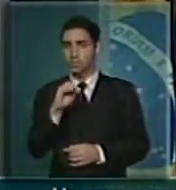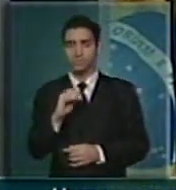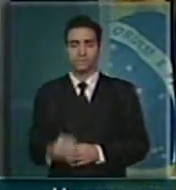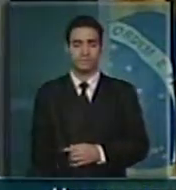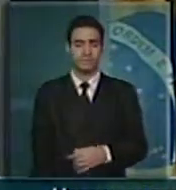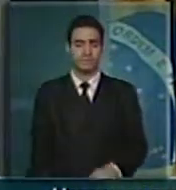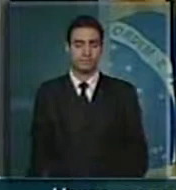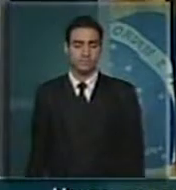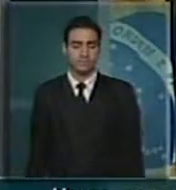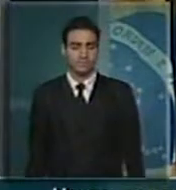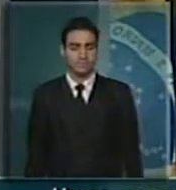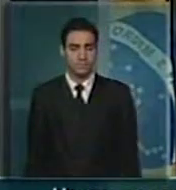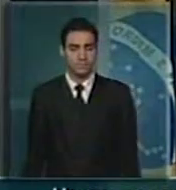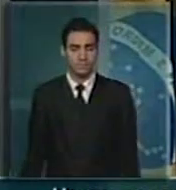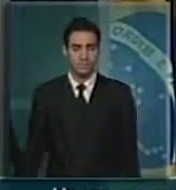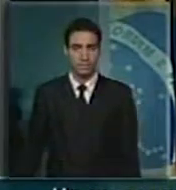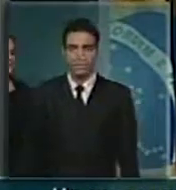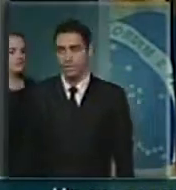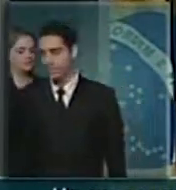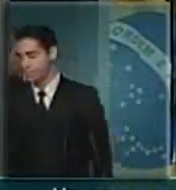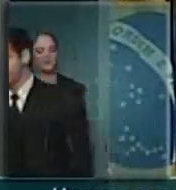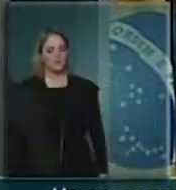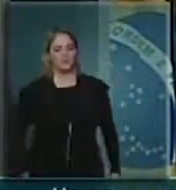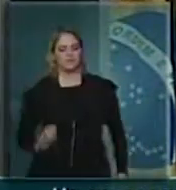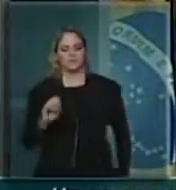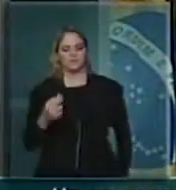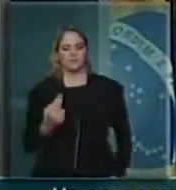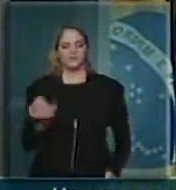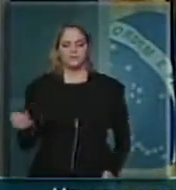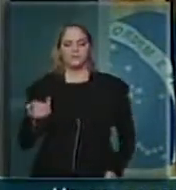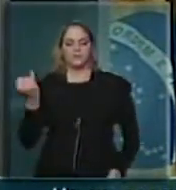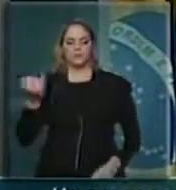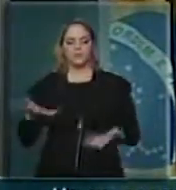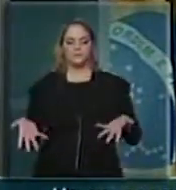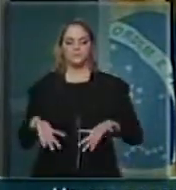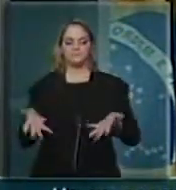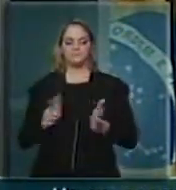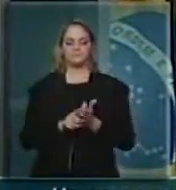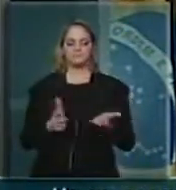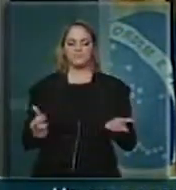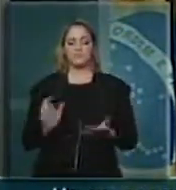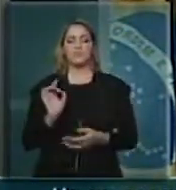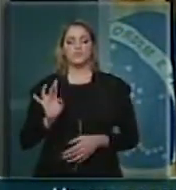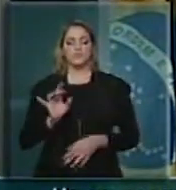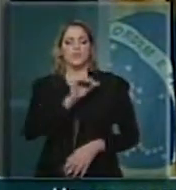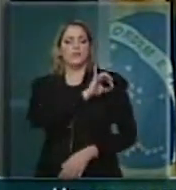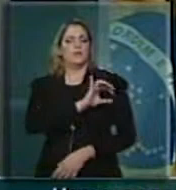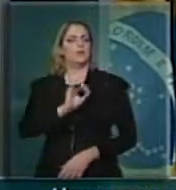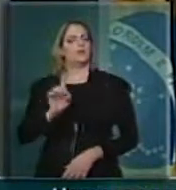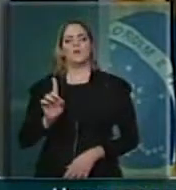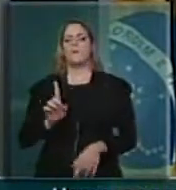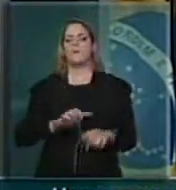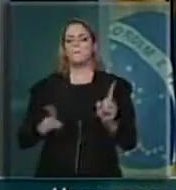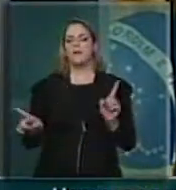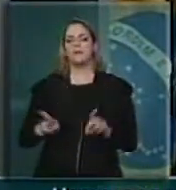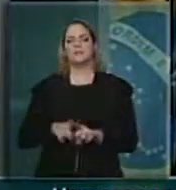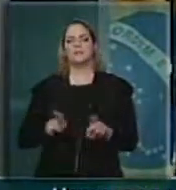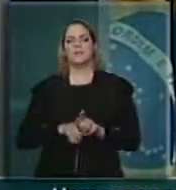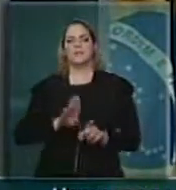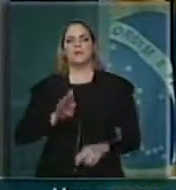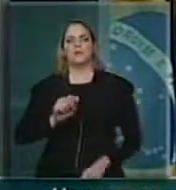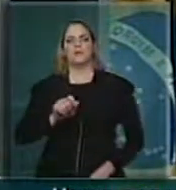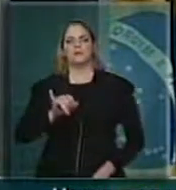relevo que o jornal dá não só à cidade do Rio de Janeiro, mas também à Baixada Fluminense e os